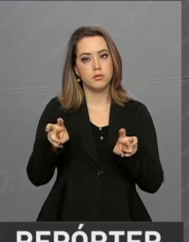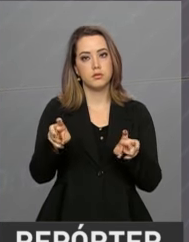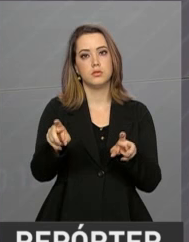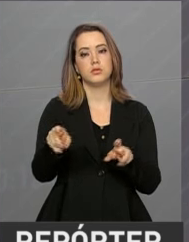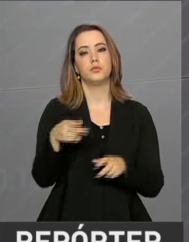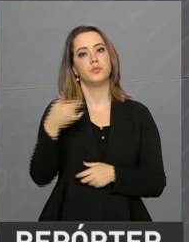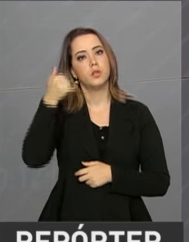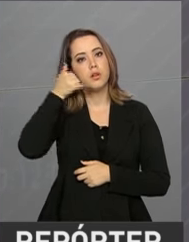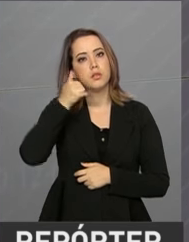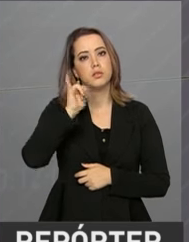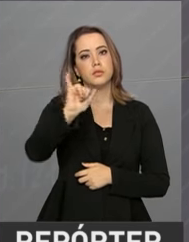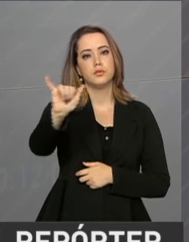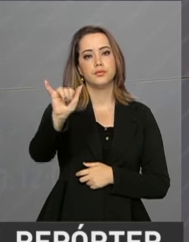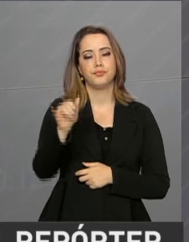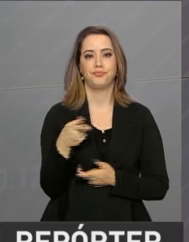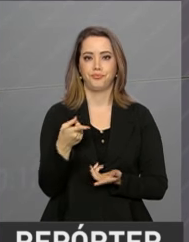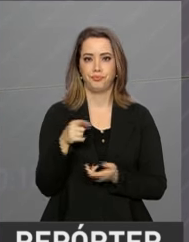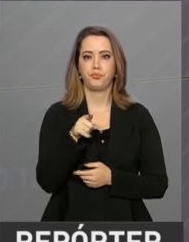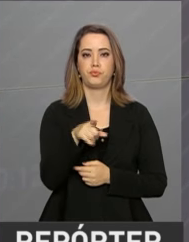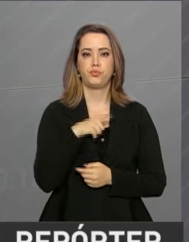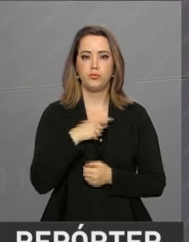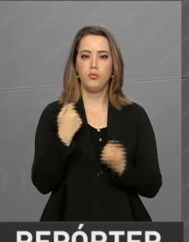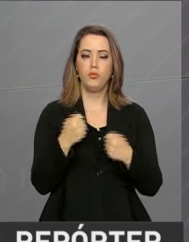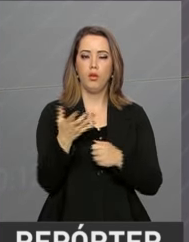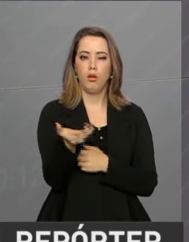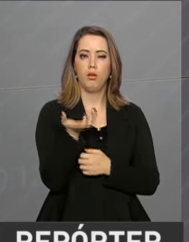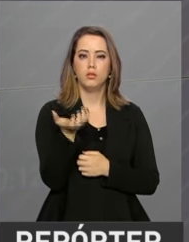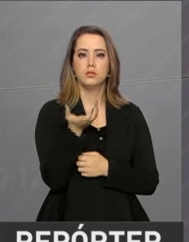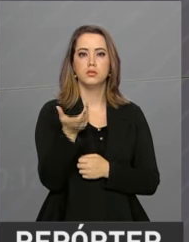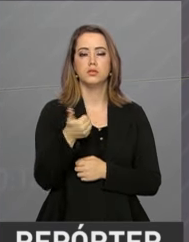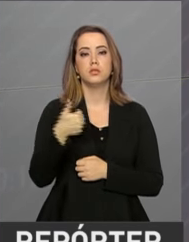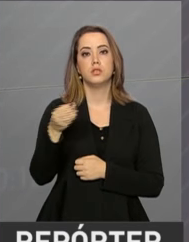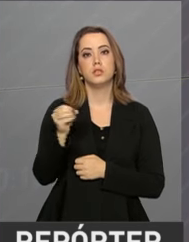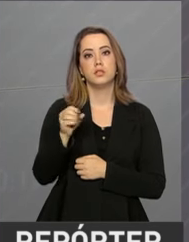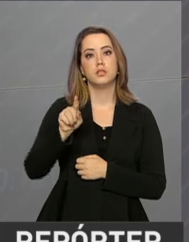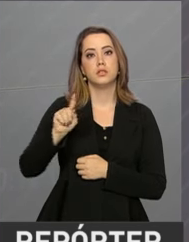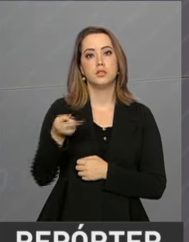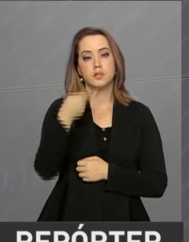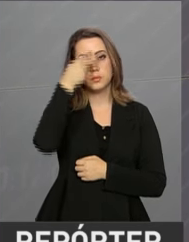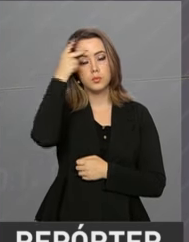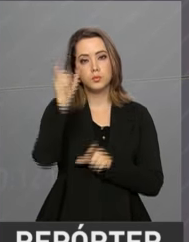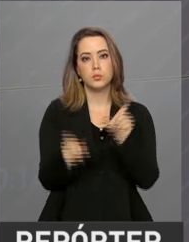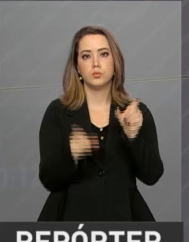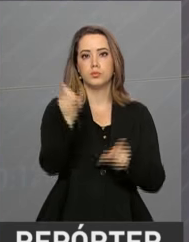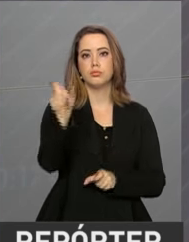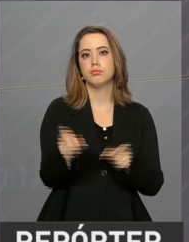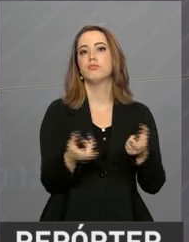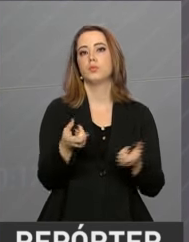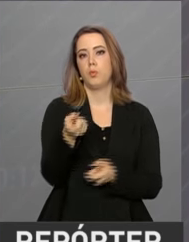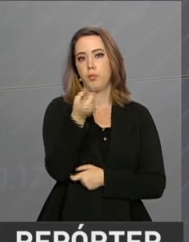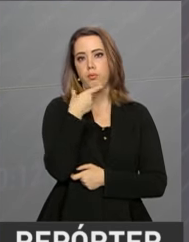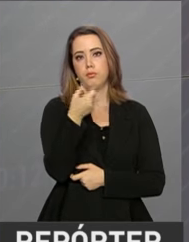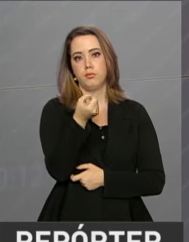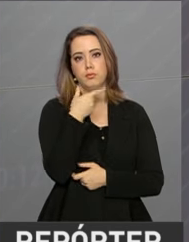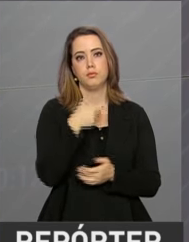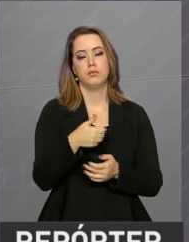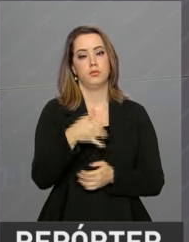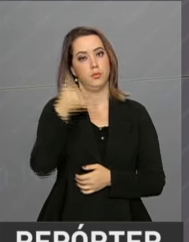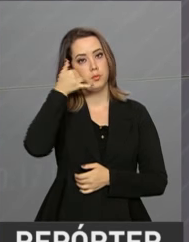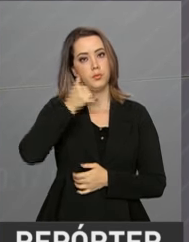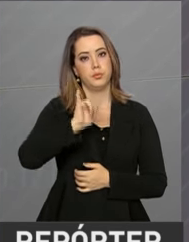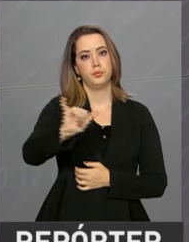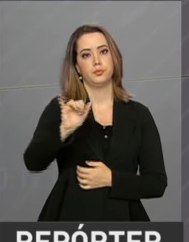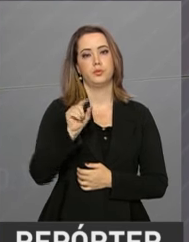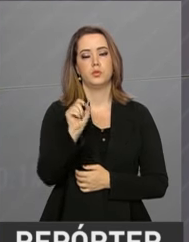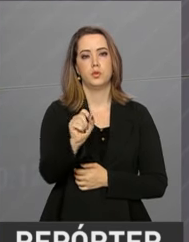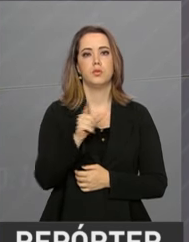pré-exposição. A expectativa é atender pelo menos 10.000 usuários no primeiro ano. A medicação deve ser oferecida em serviços